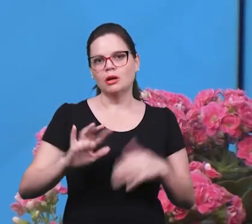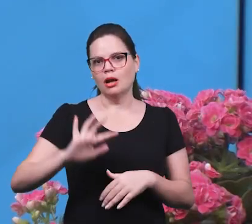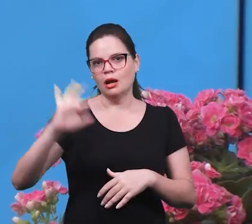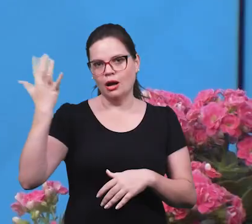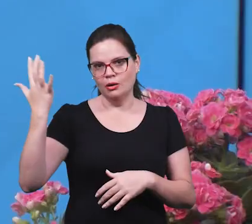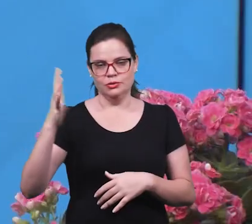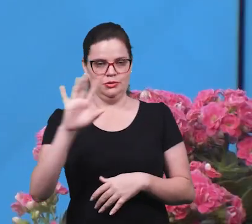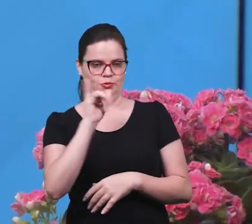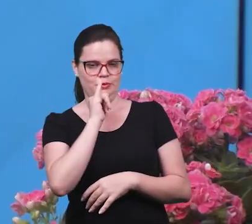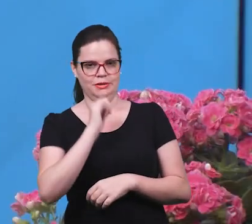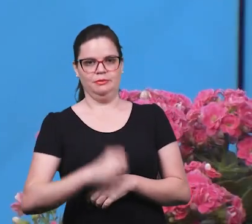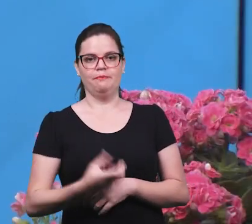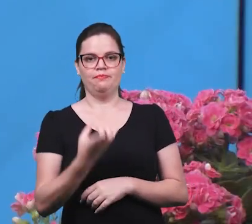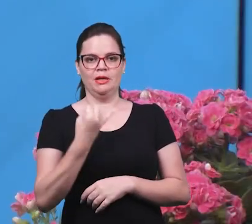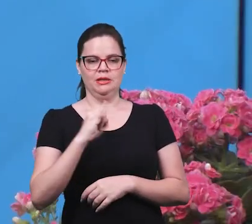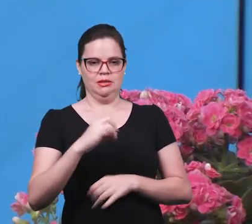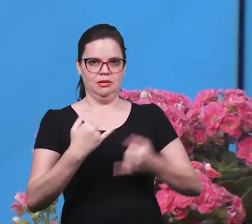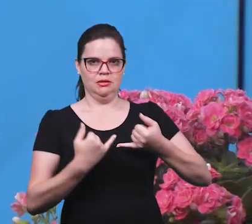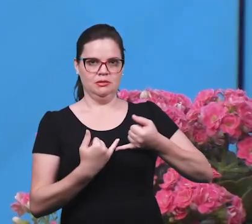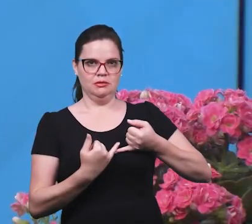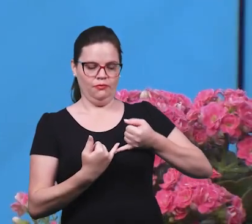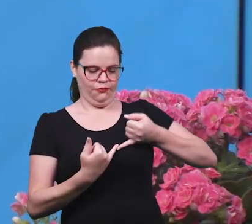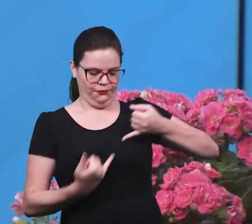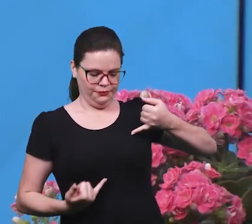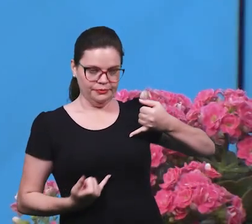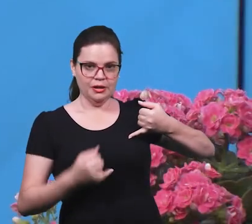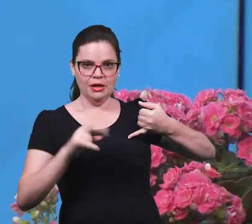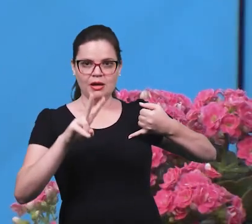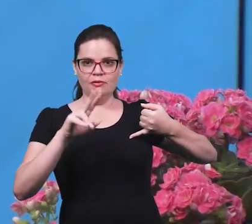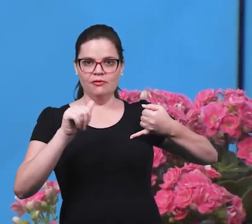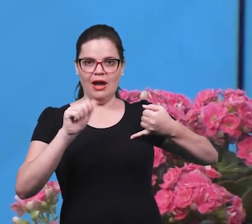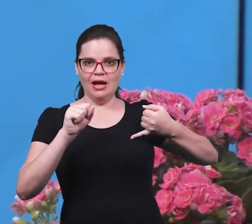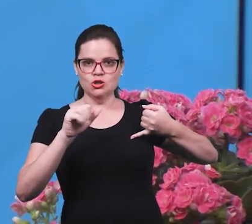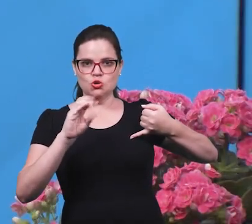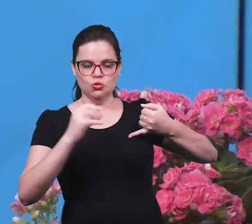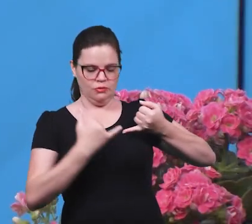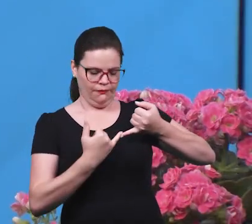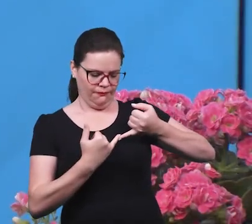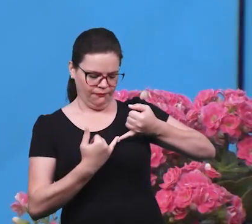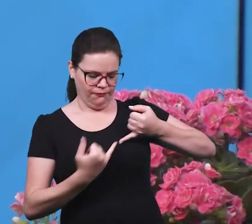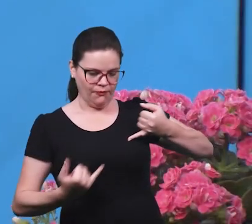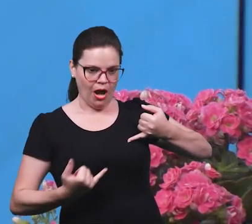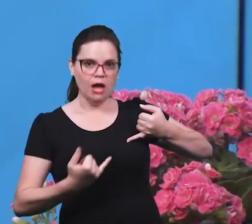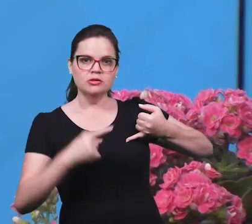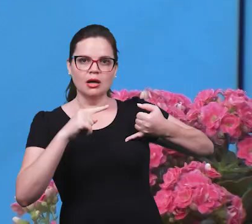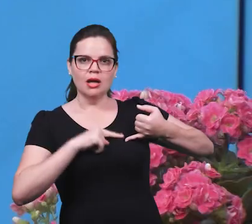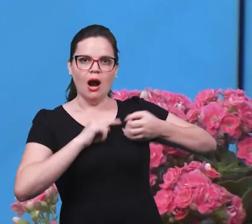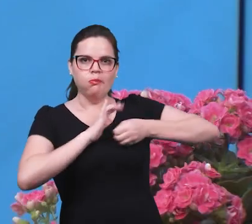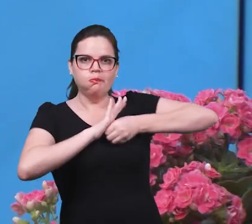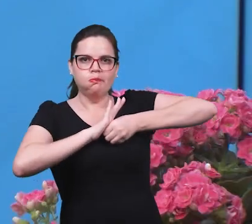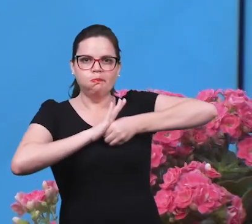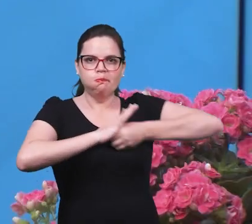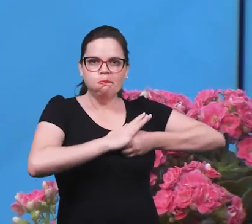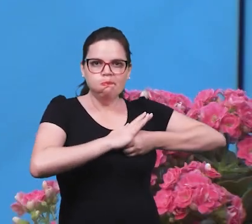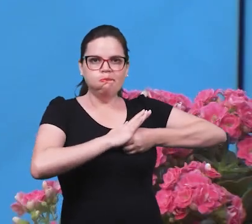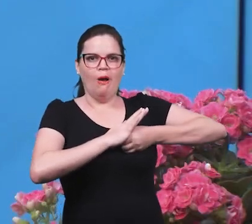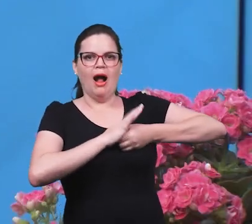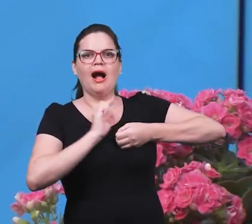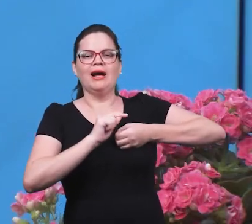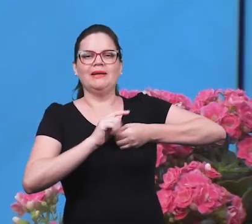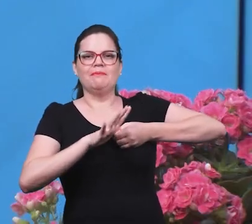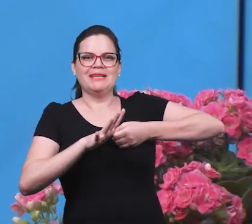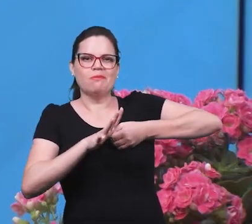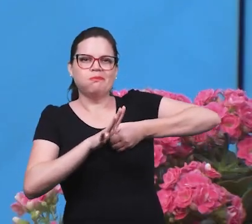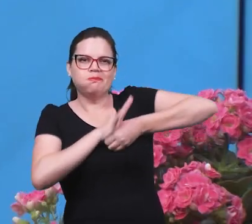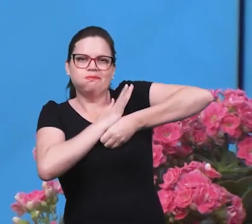aumento da pressão no interior dos vasos. E esse interior dos vasos força o coração a ter mais